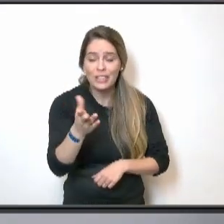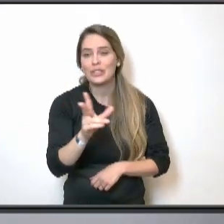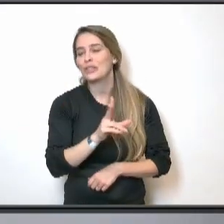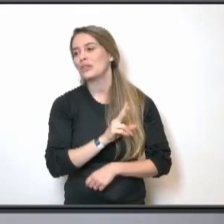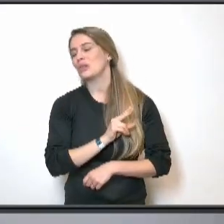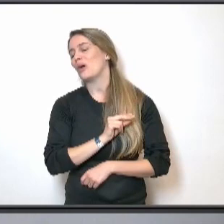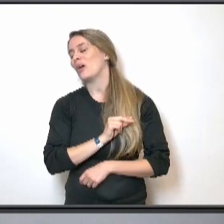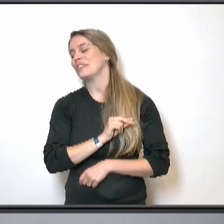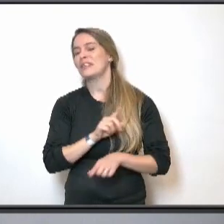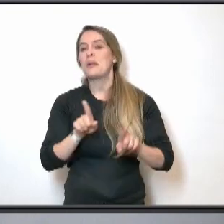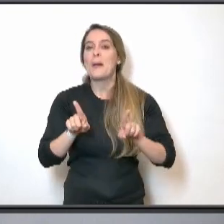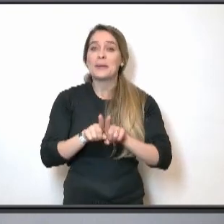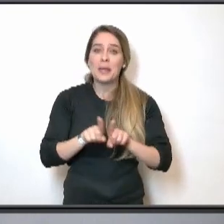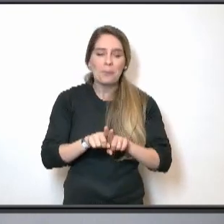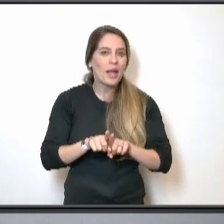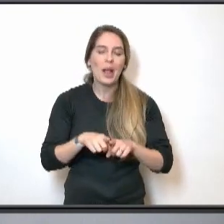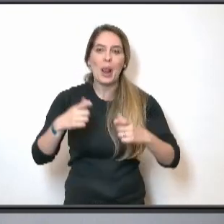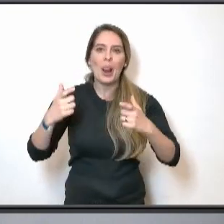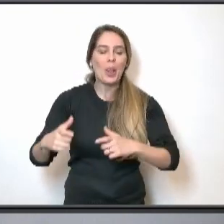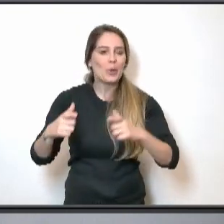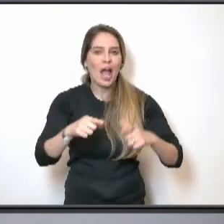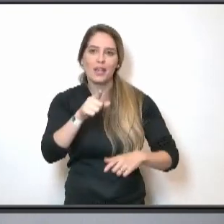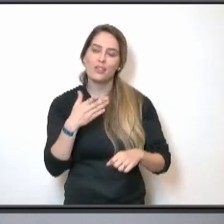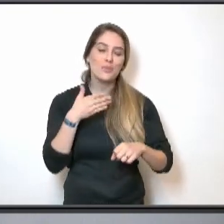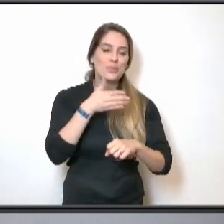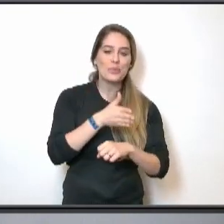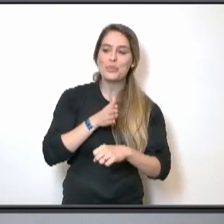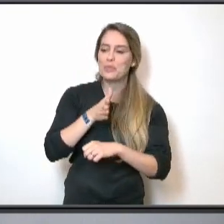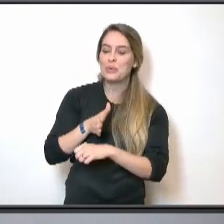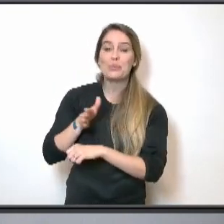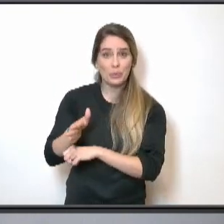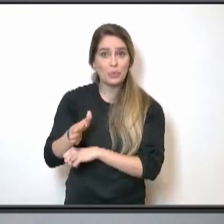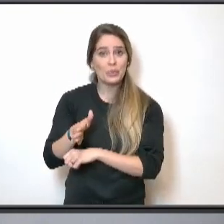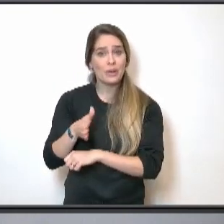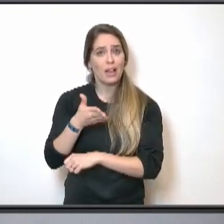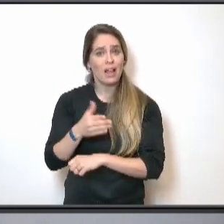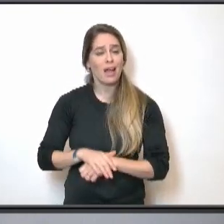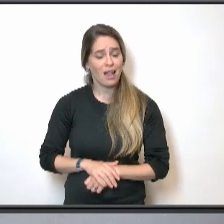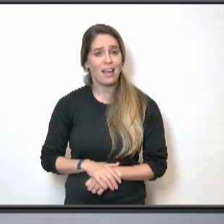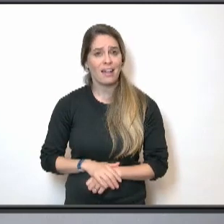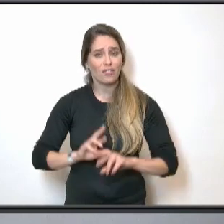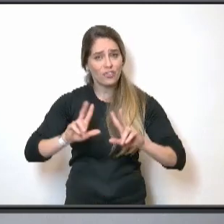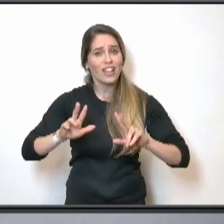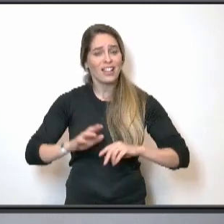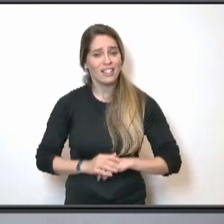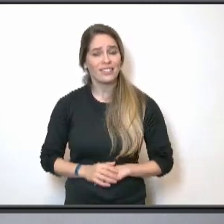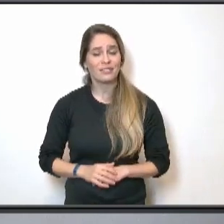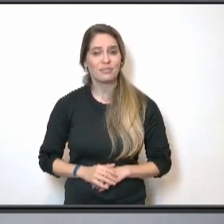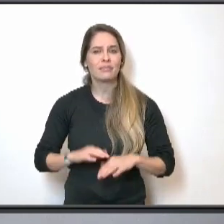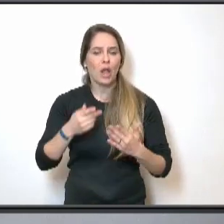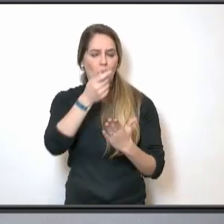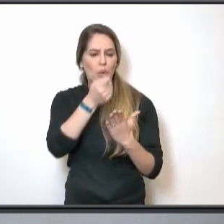por onde você passar. E porque eu vejo que esse texto é fundamental para essa nossa reflexão. O